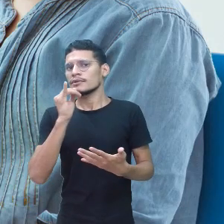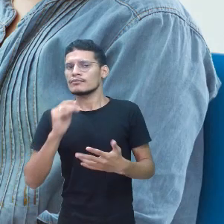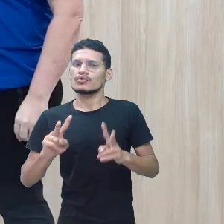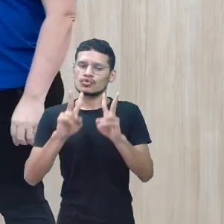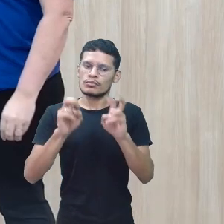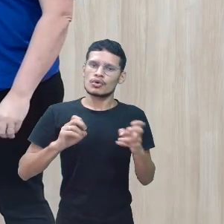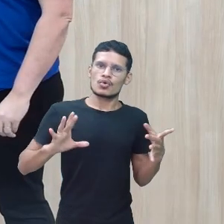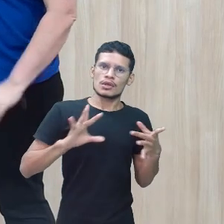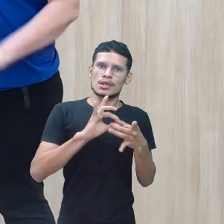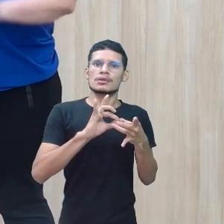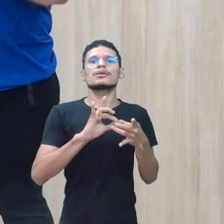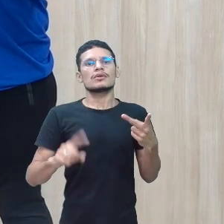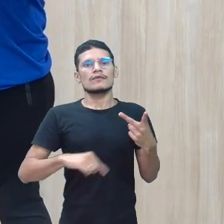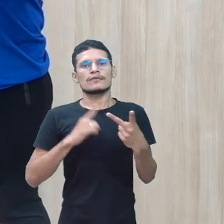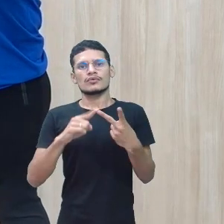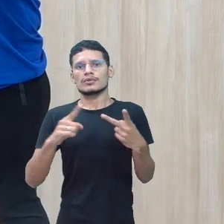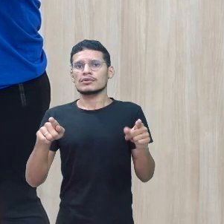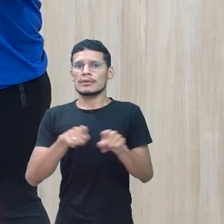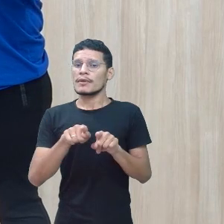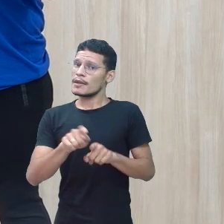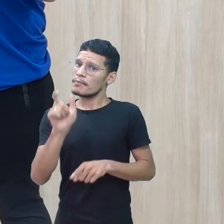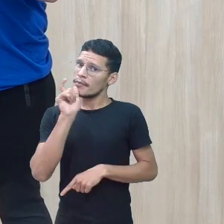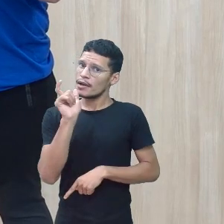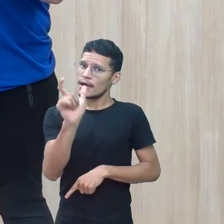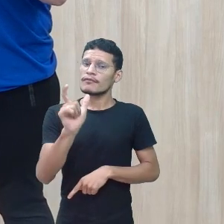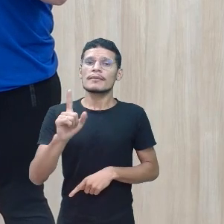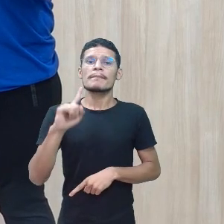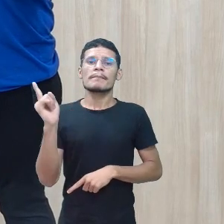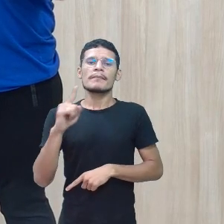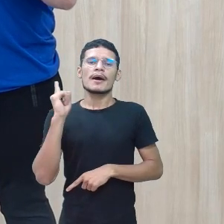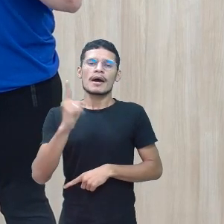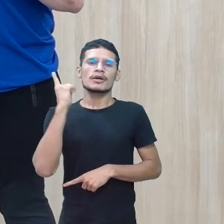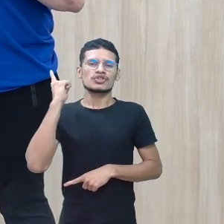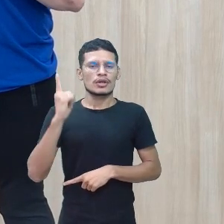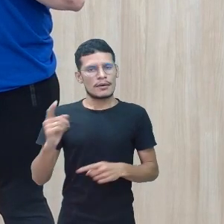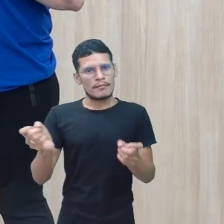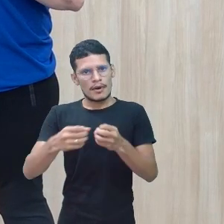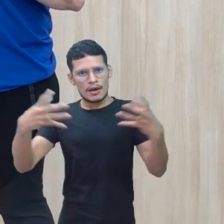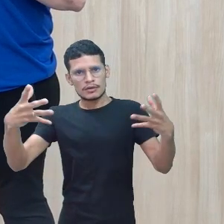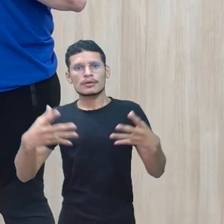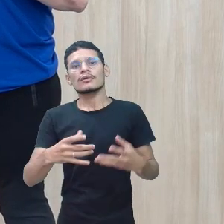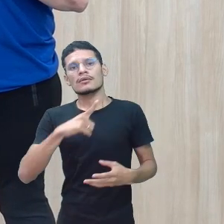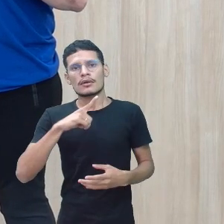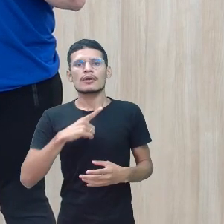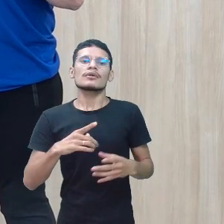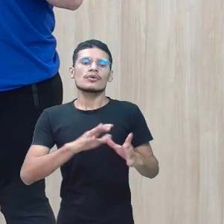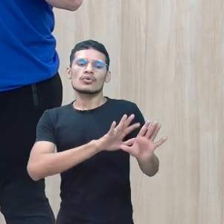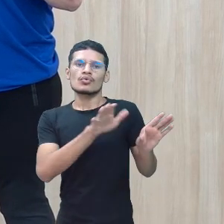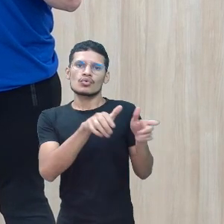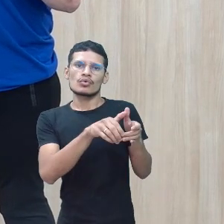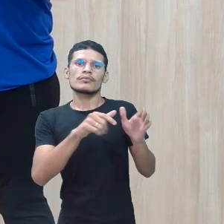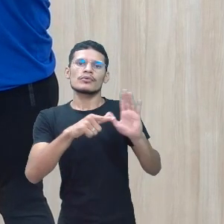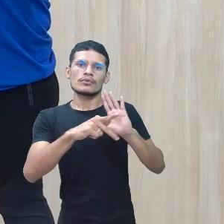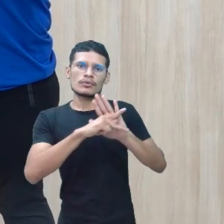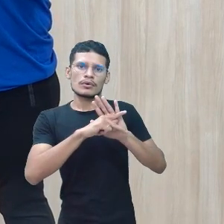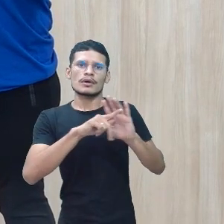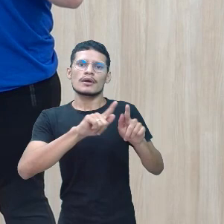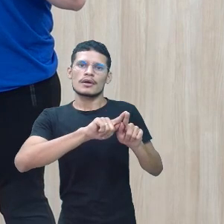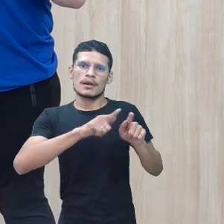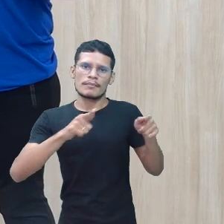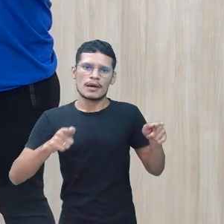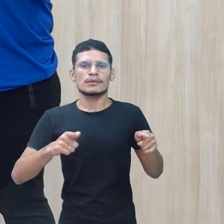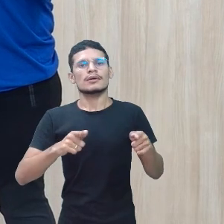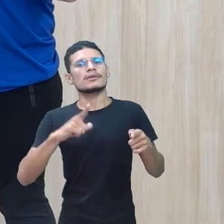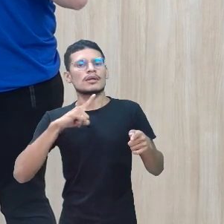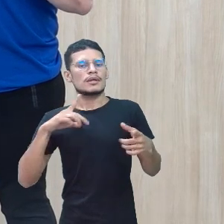conectivos, aquela palavrinha mágica, não é? Aquela classe gramatical que liga uma